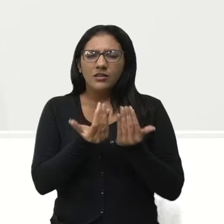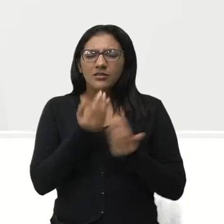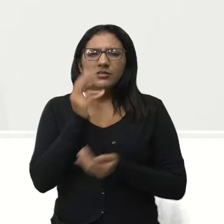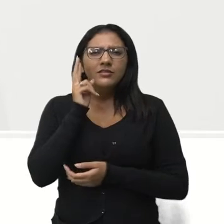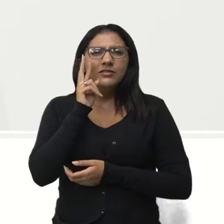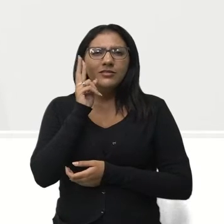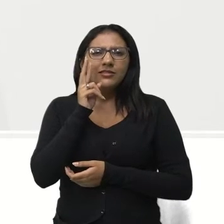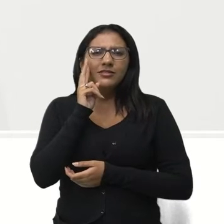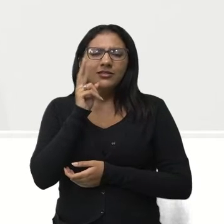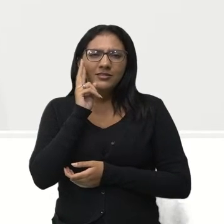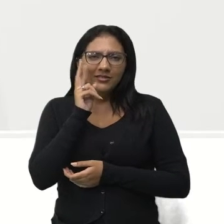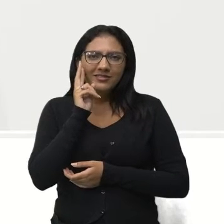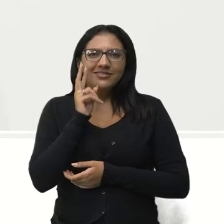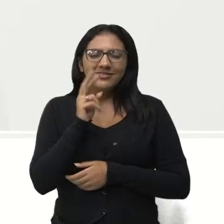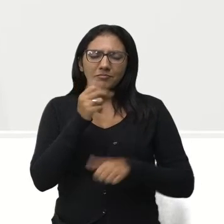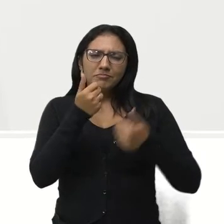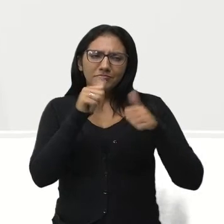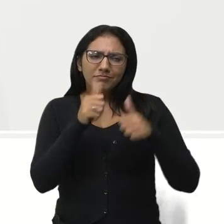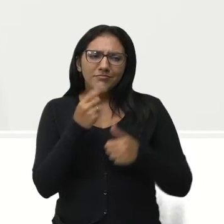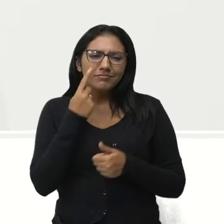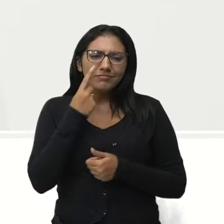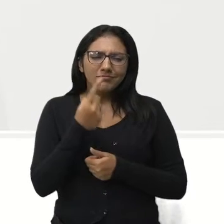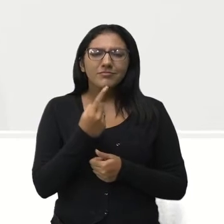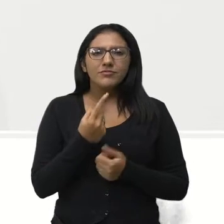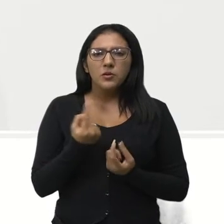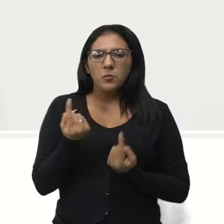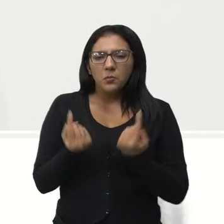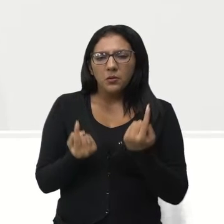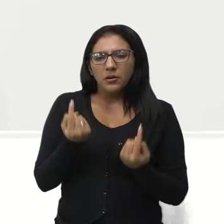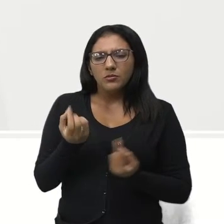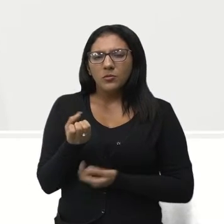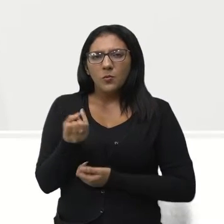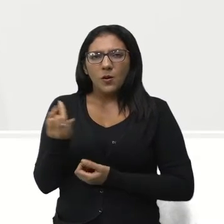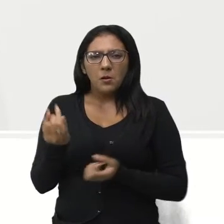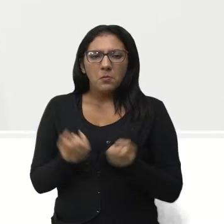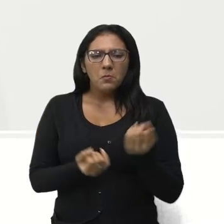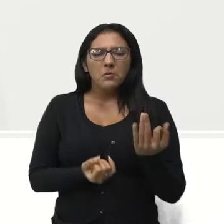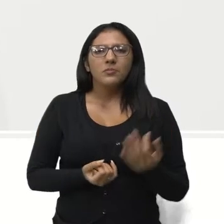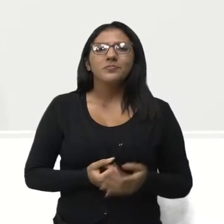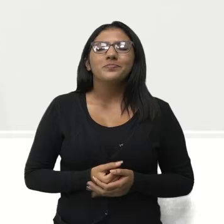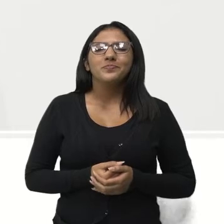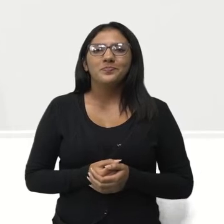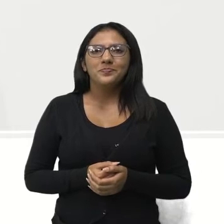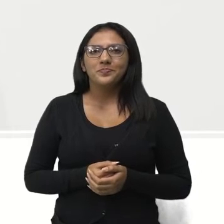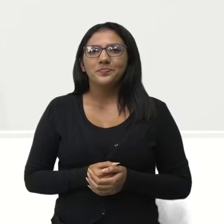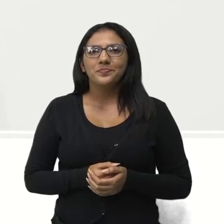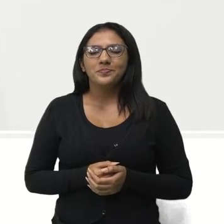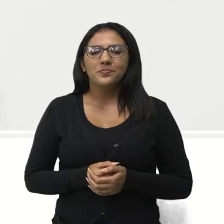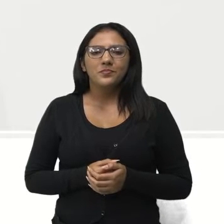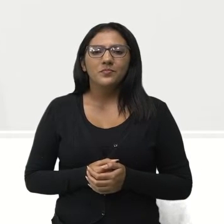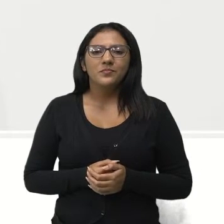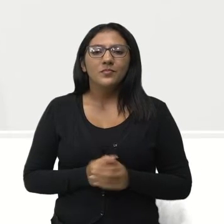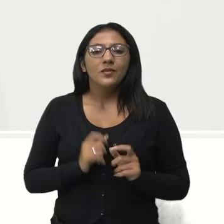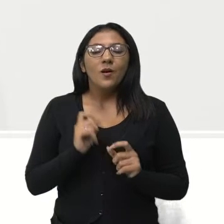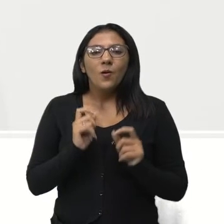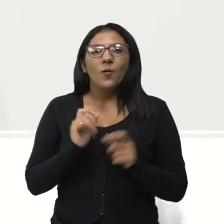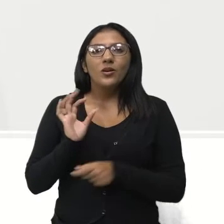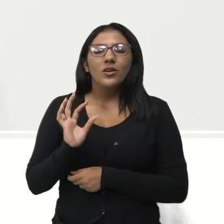diante do nosso probleminha aí de proporcionalidade. O que acontece, então, se